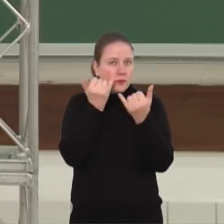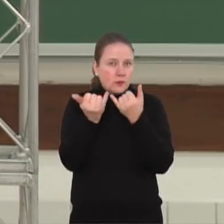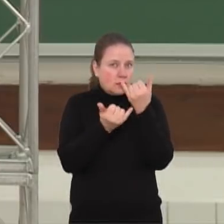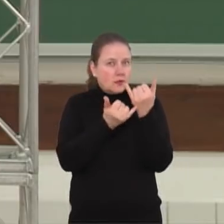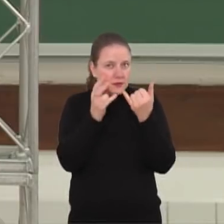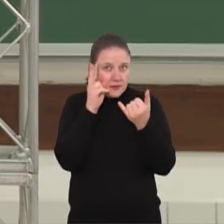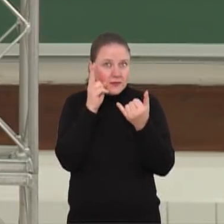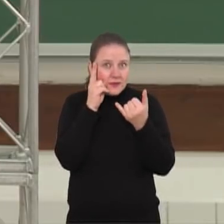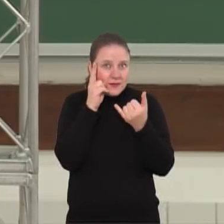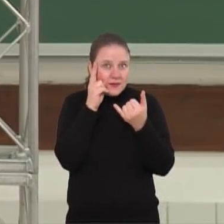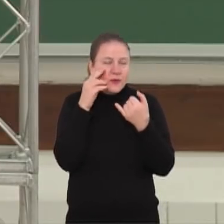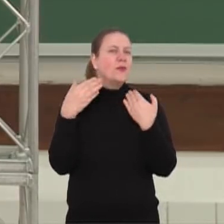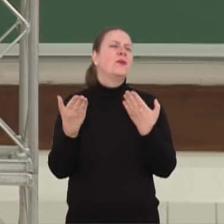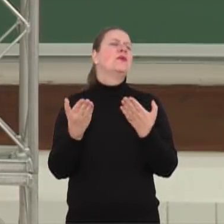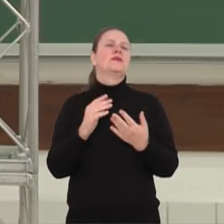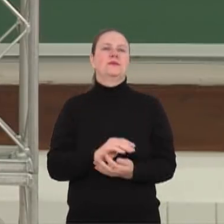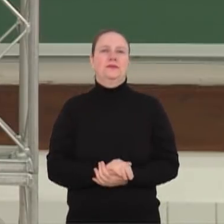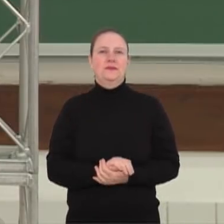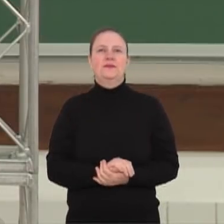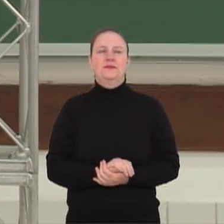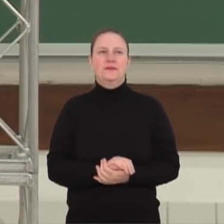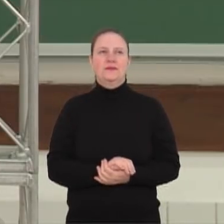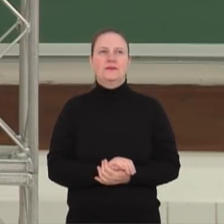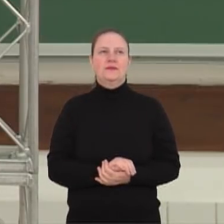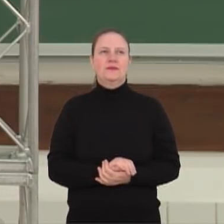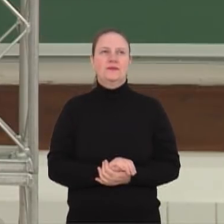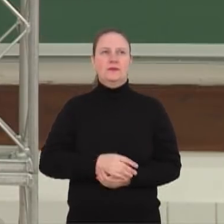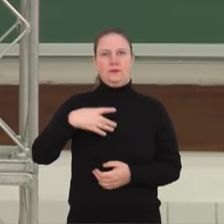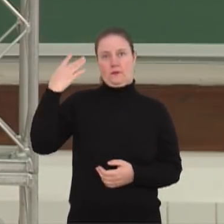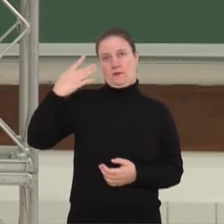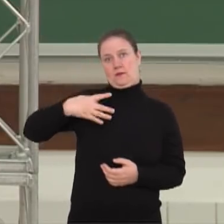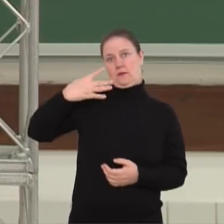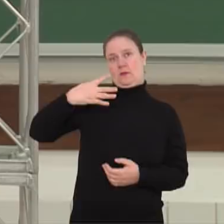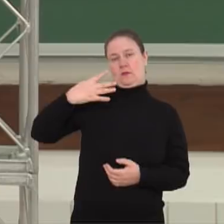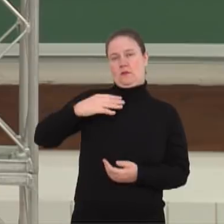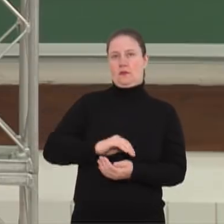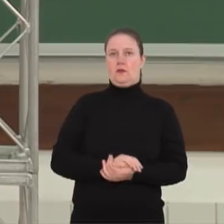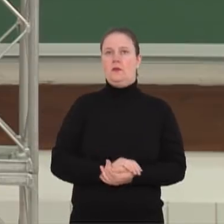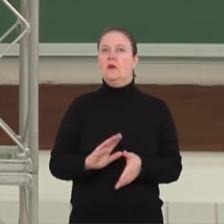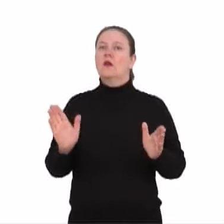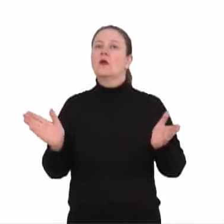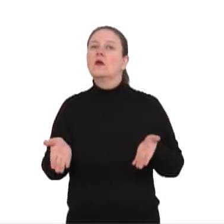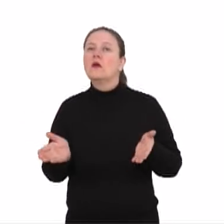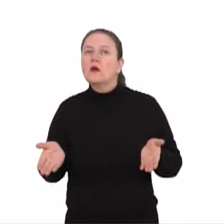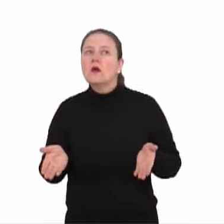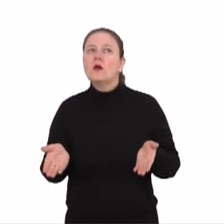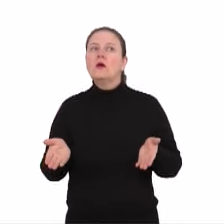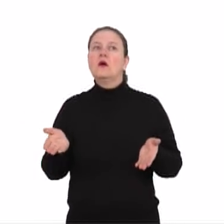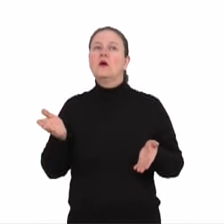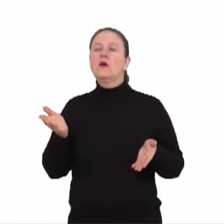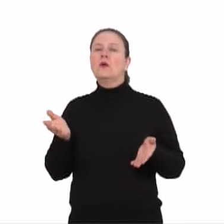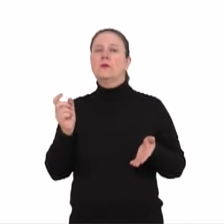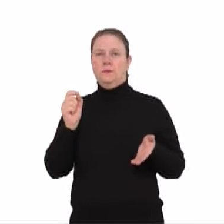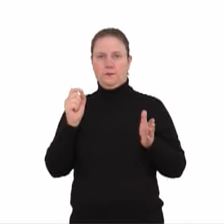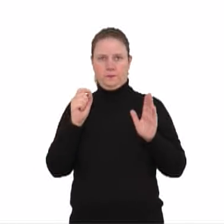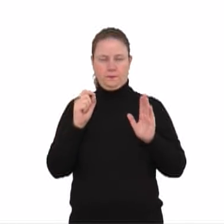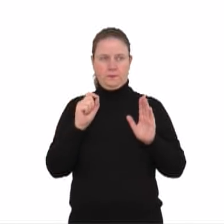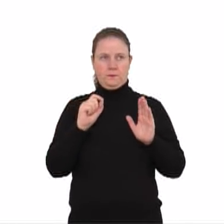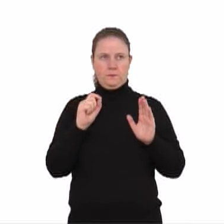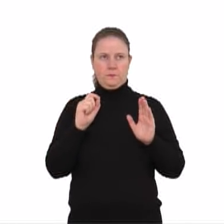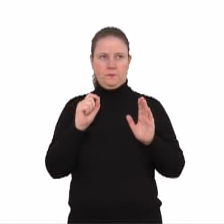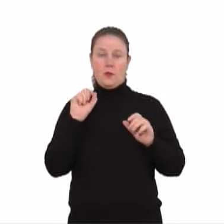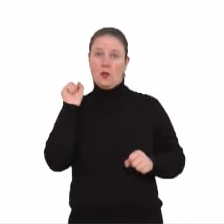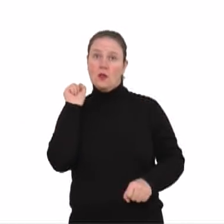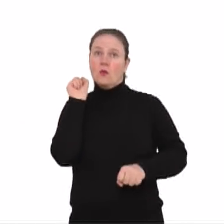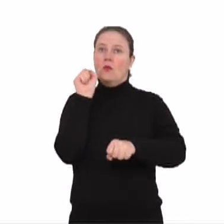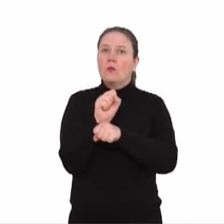wheel, lembram? Que brinquedo que era esse? 4. Agora eu vou stop for a quick lunch. Parar